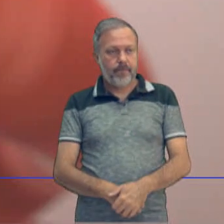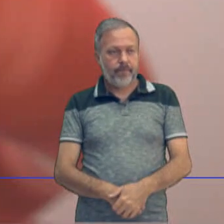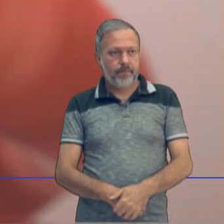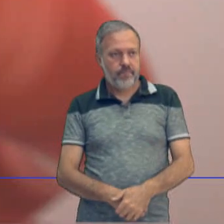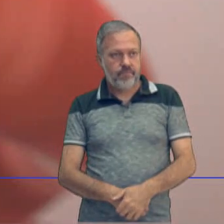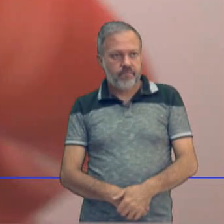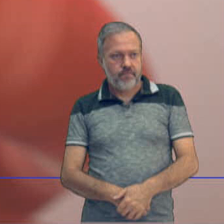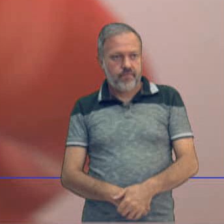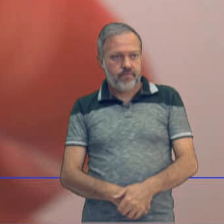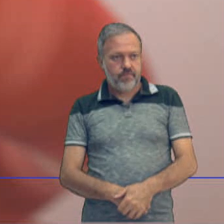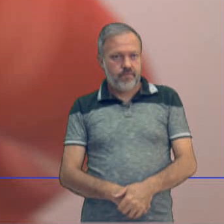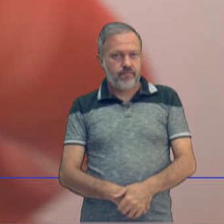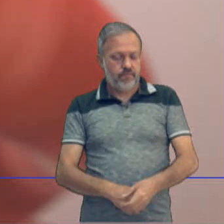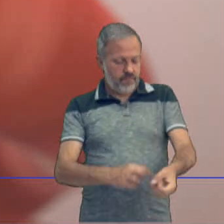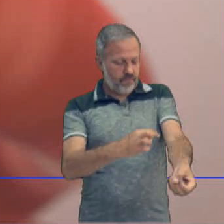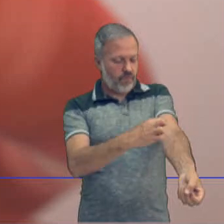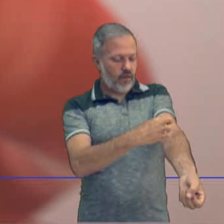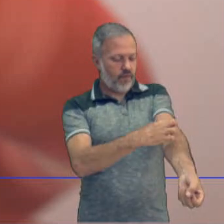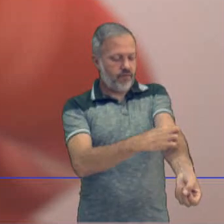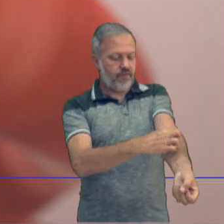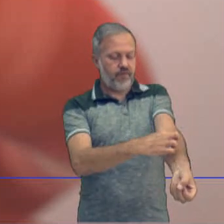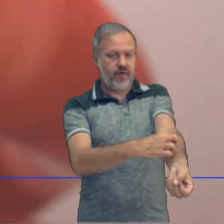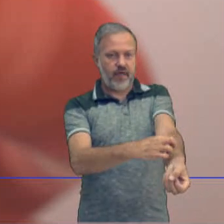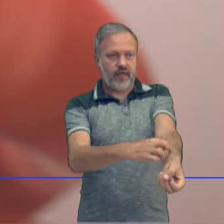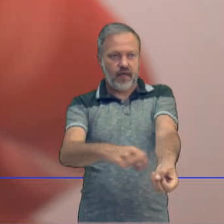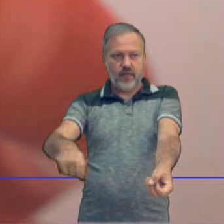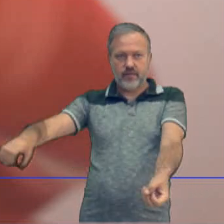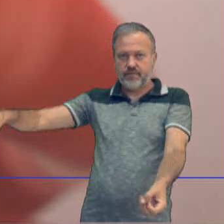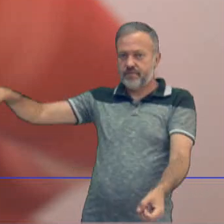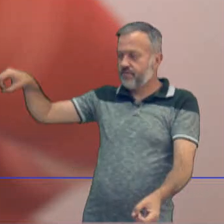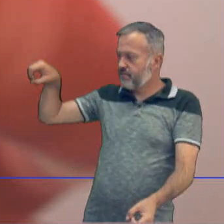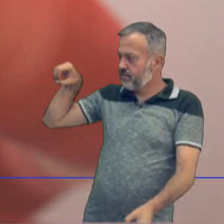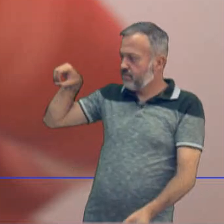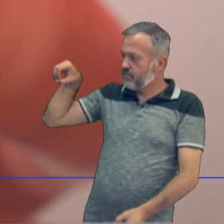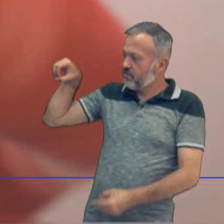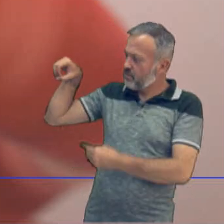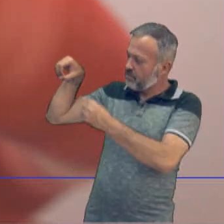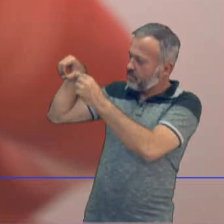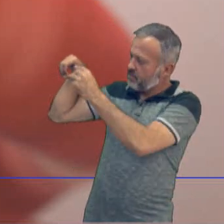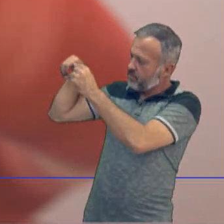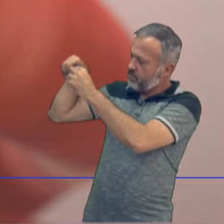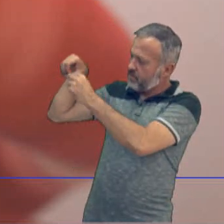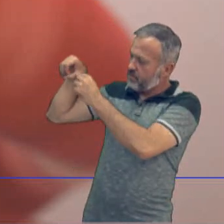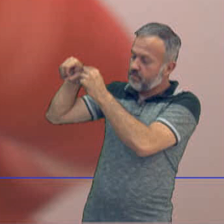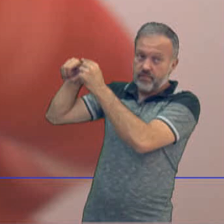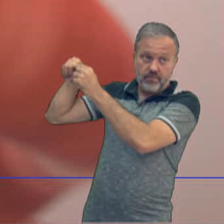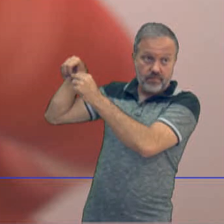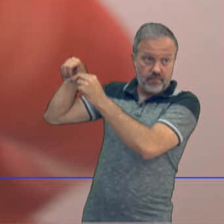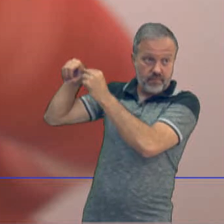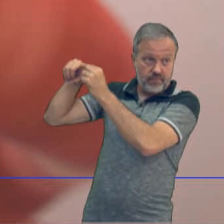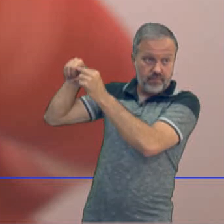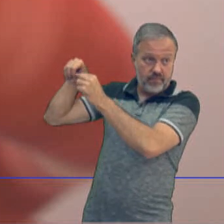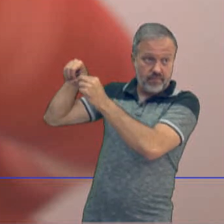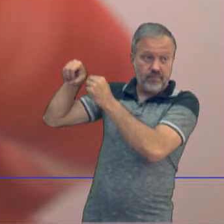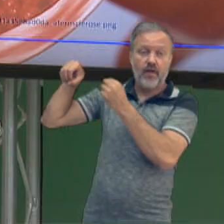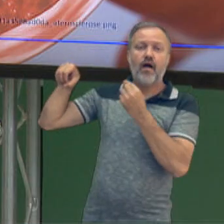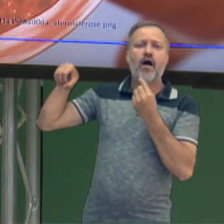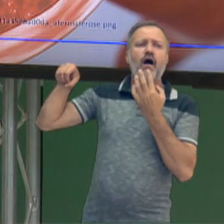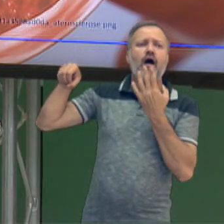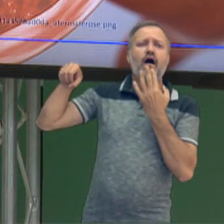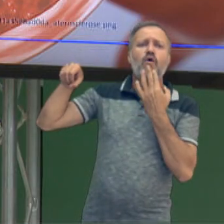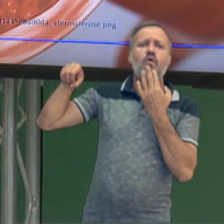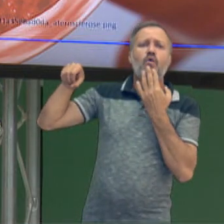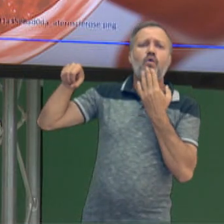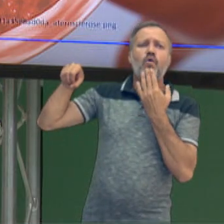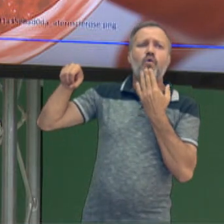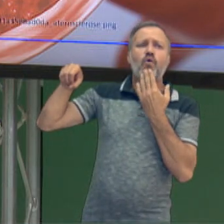a representação de uma artéria. Então, vocês estão vendo aqui a camada de gordura. Isso é perigoso, gente, porque pode desenvolver